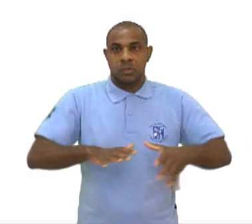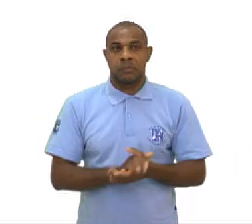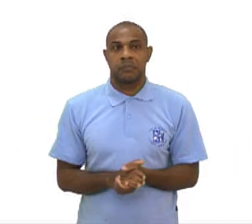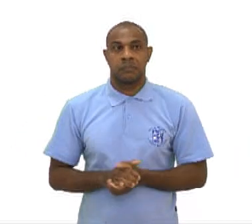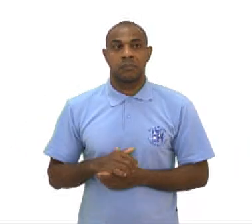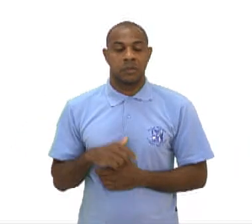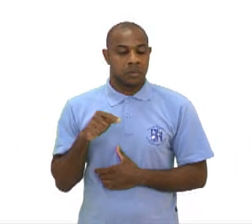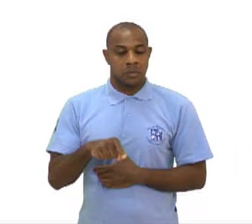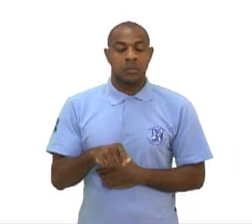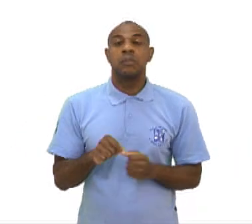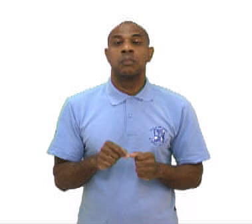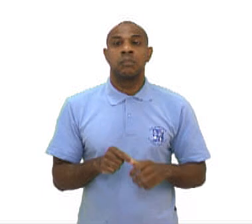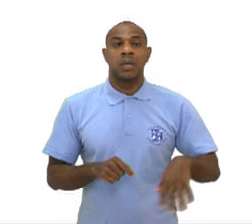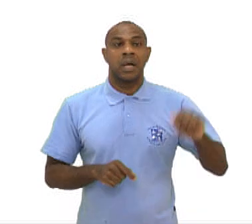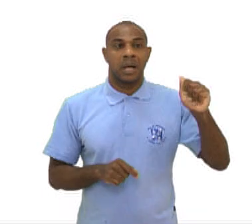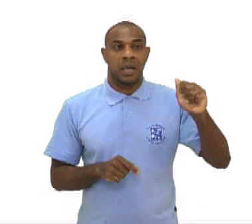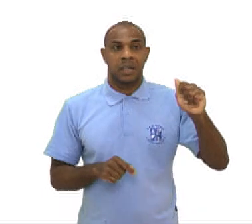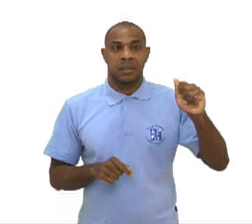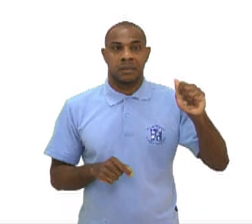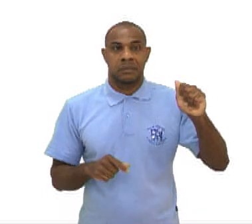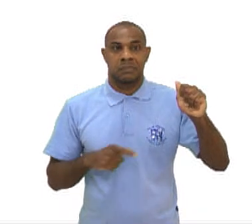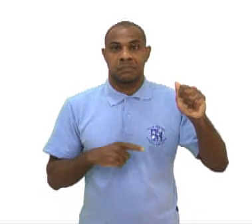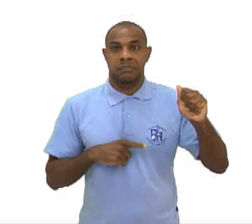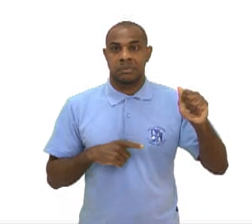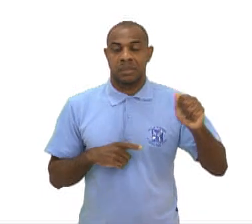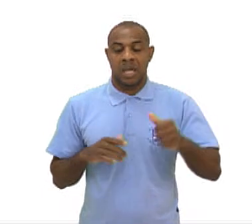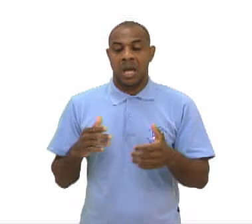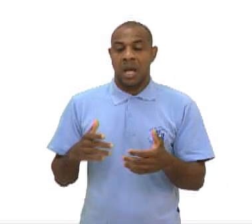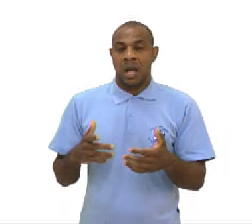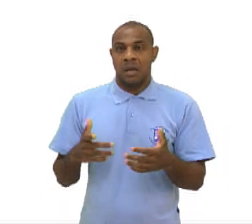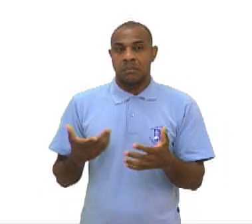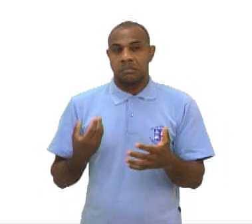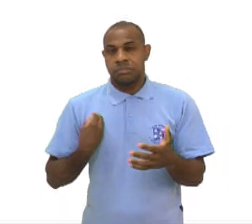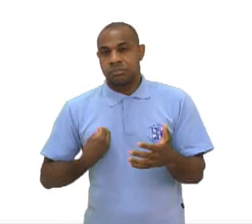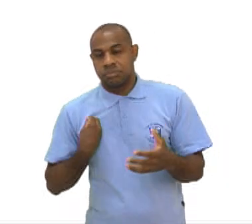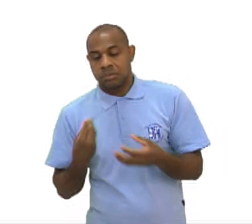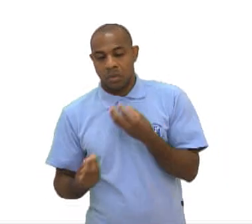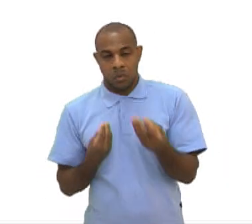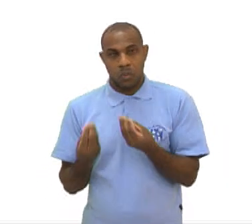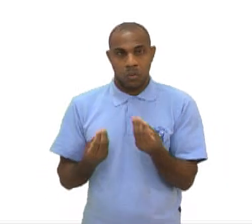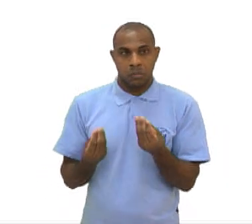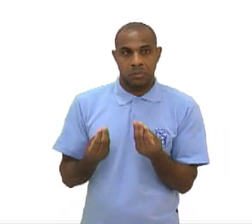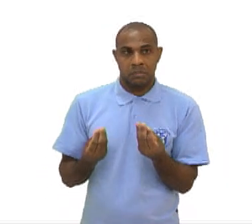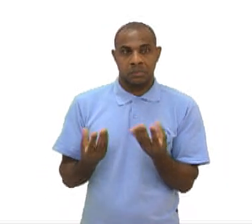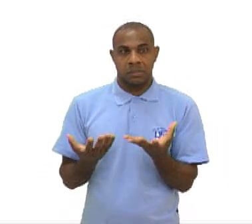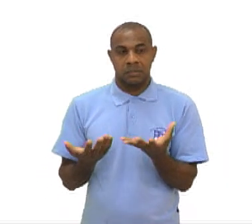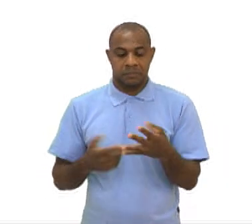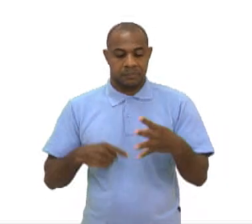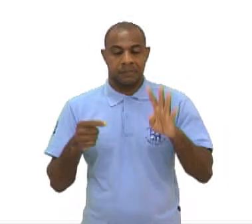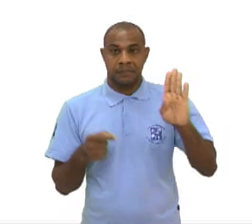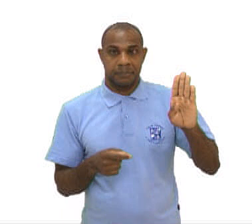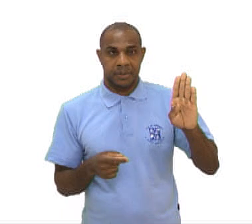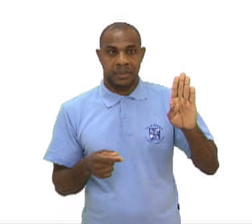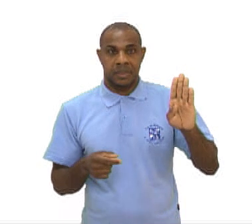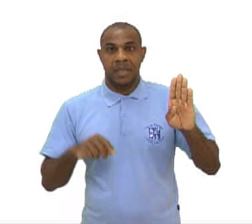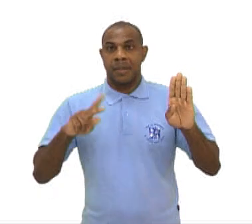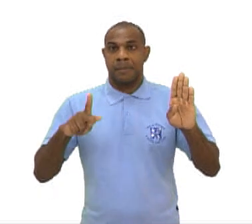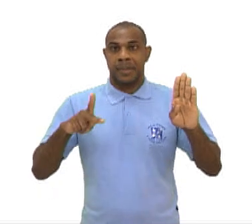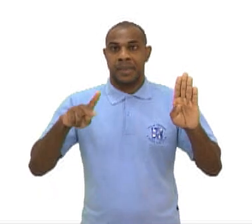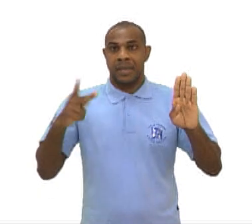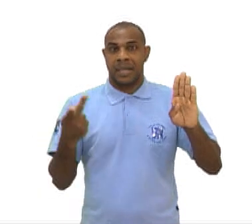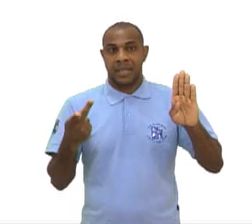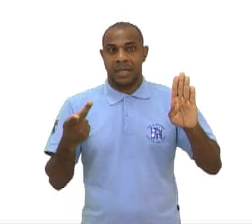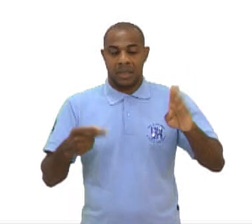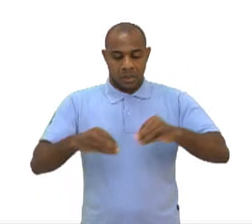efeitos inibidores de crescimento para a maioria das espécies vegetais pela cafeína. Letra B, eleva o pH do solo em função